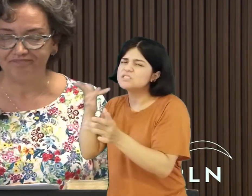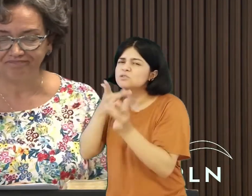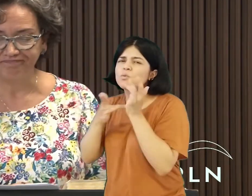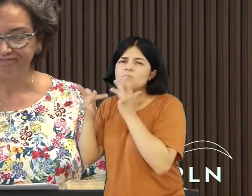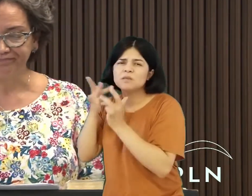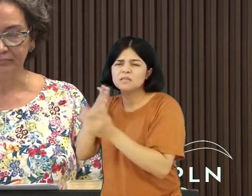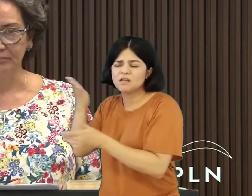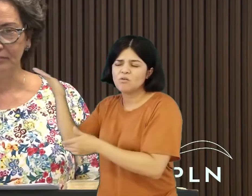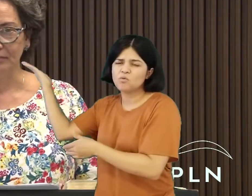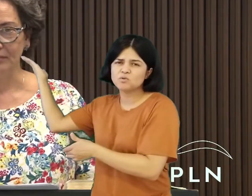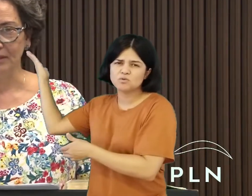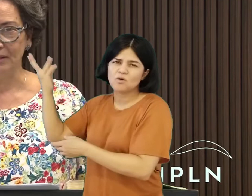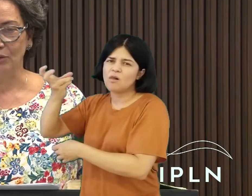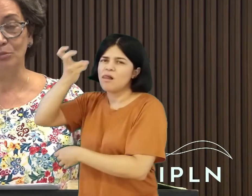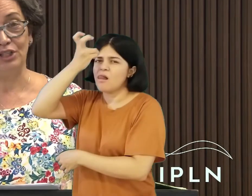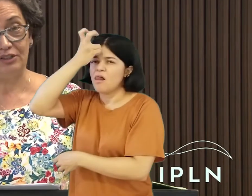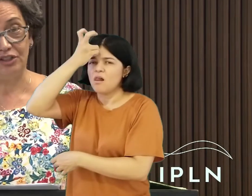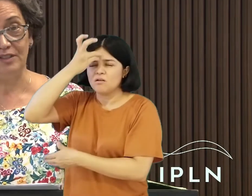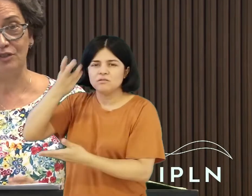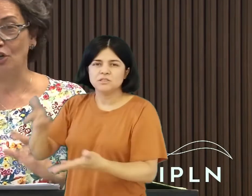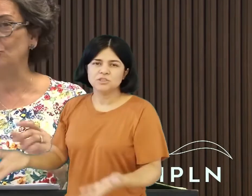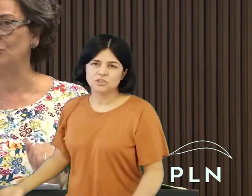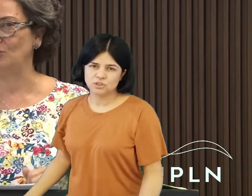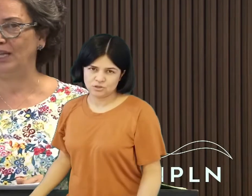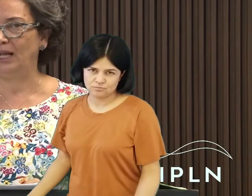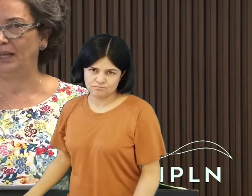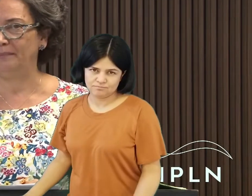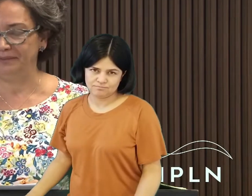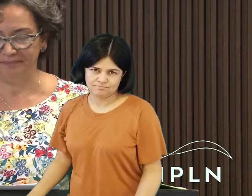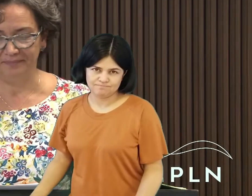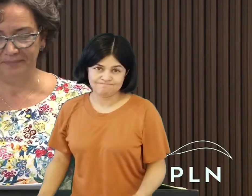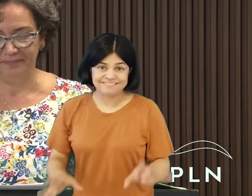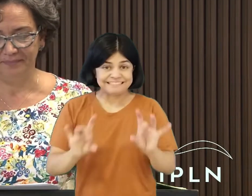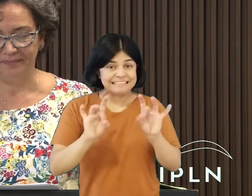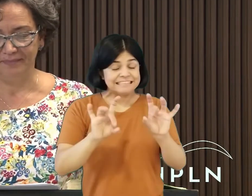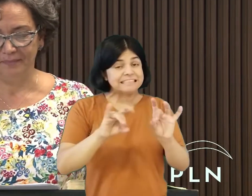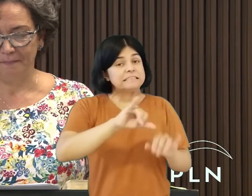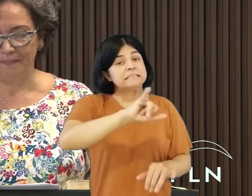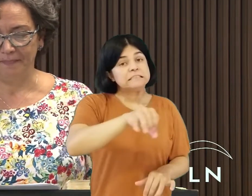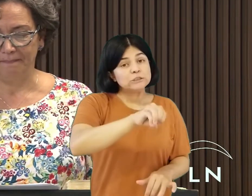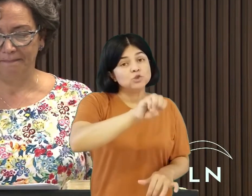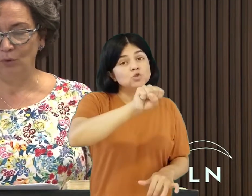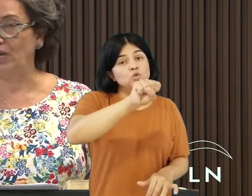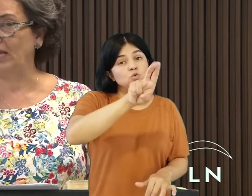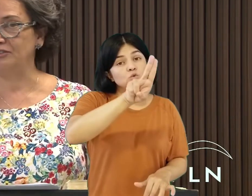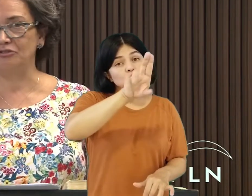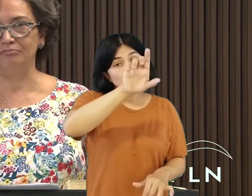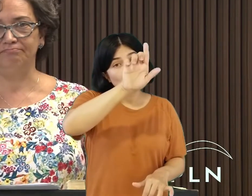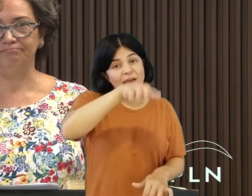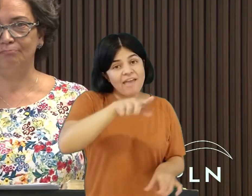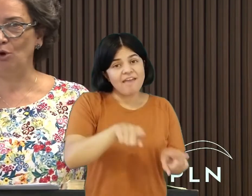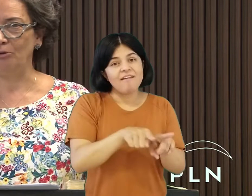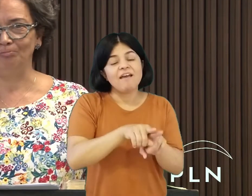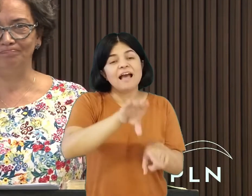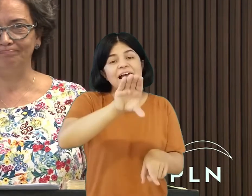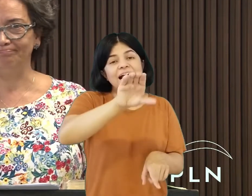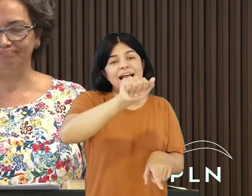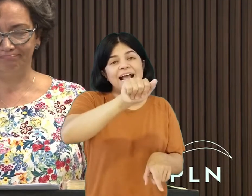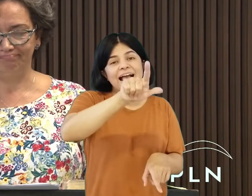picantes. Como eu já disse, só Josué e Caleb. O resto